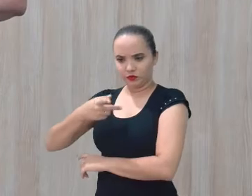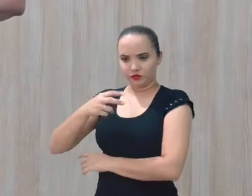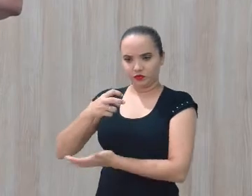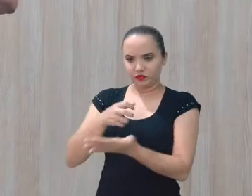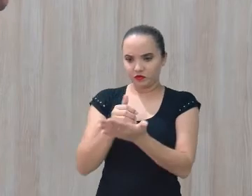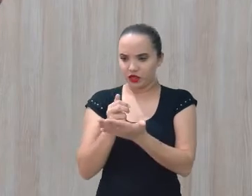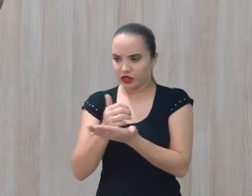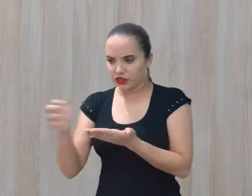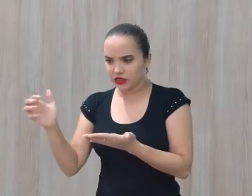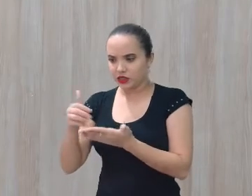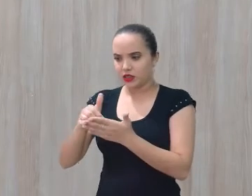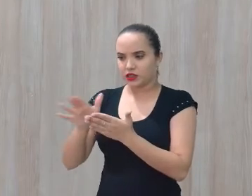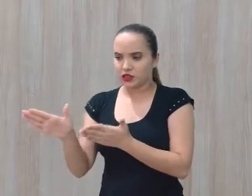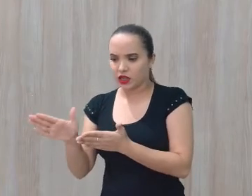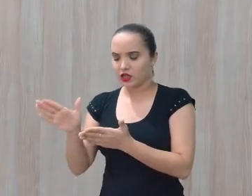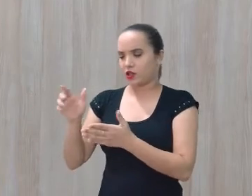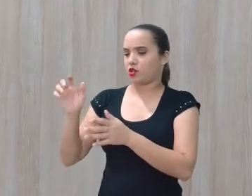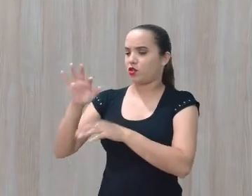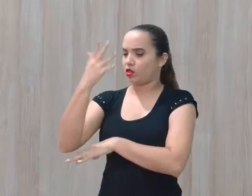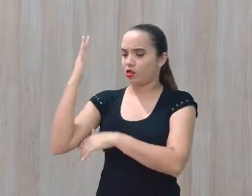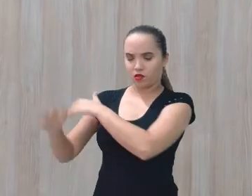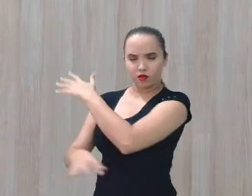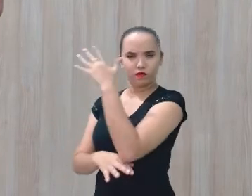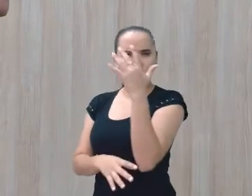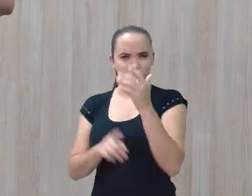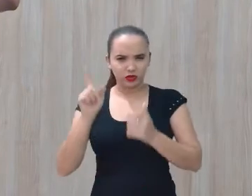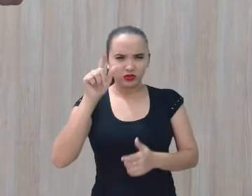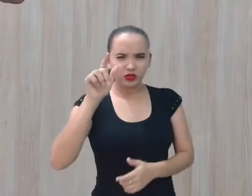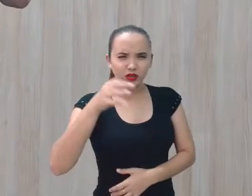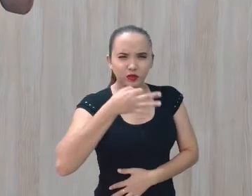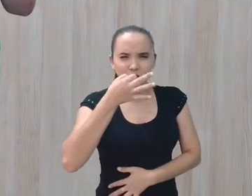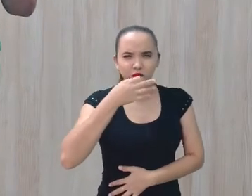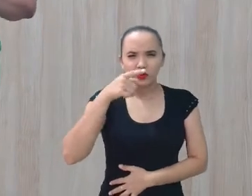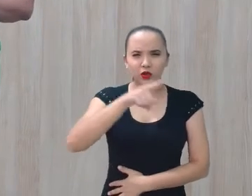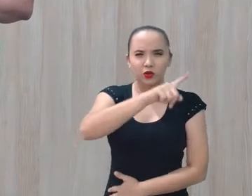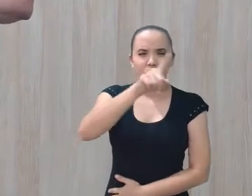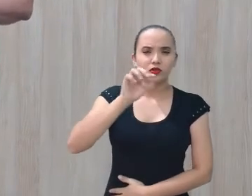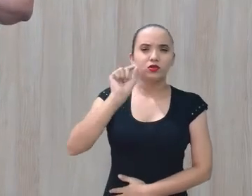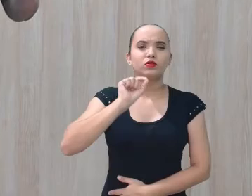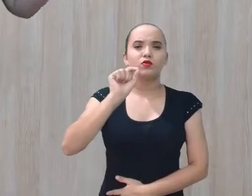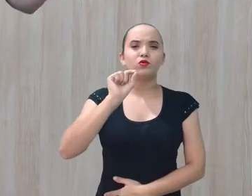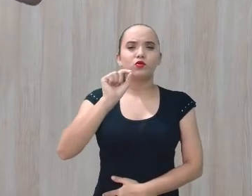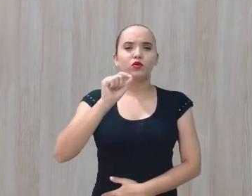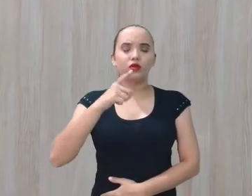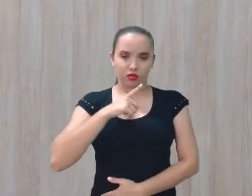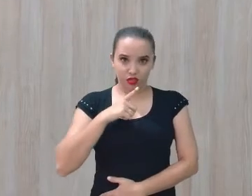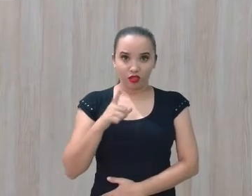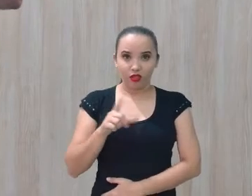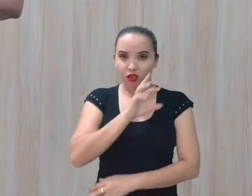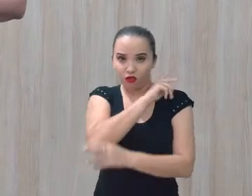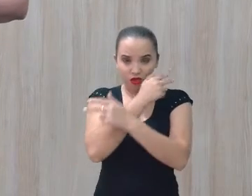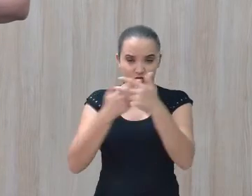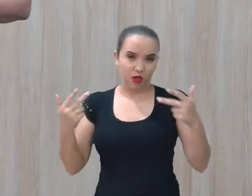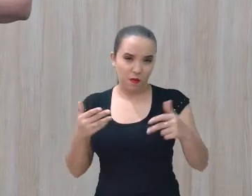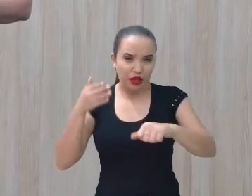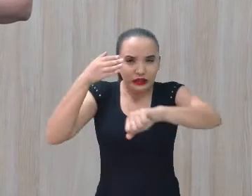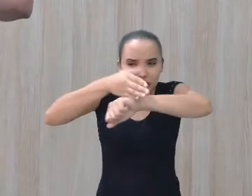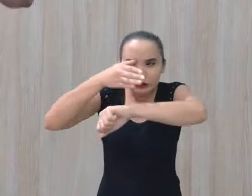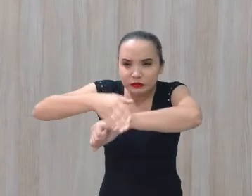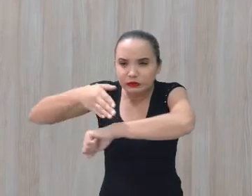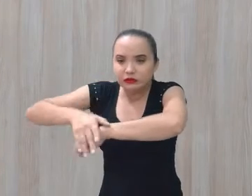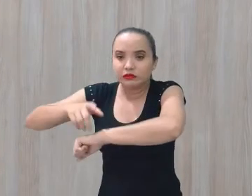aí, vocês acham, tem algumas evidências disso? Algum animal silvestre tem invadido as áreas